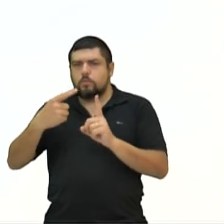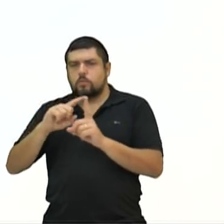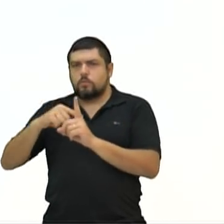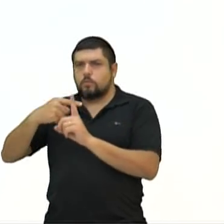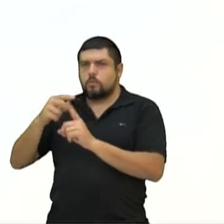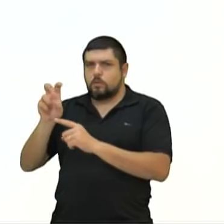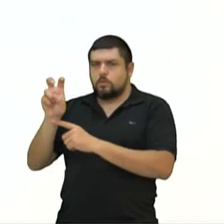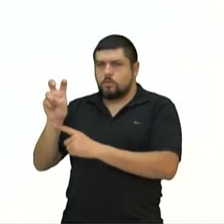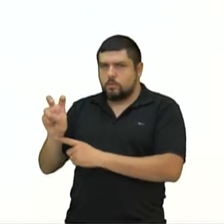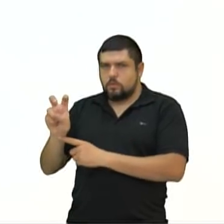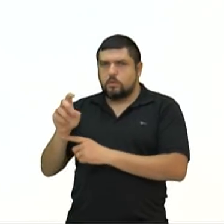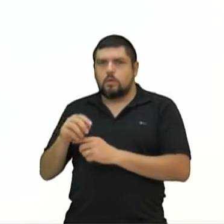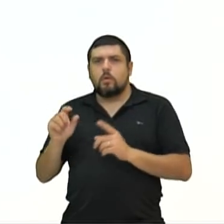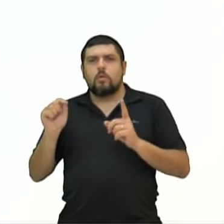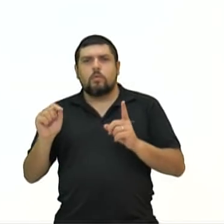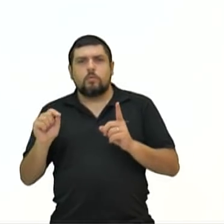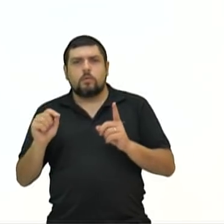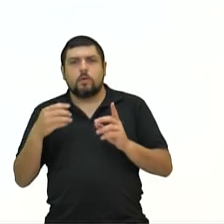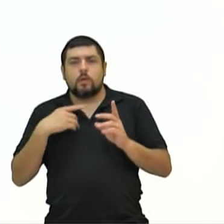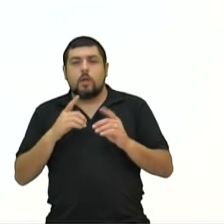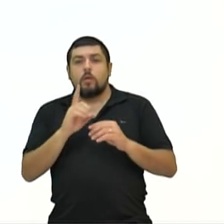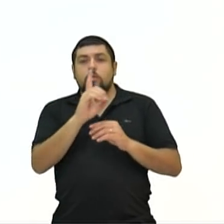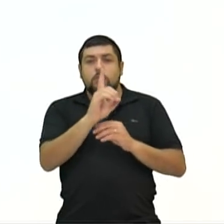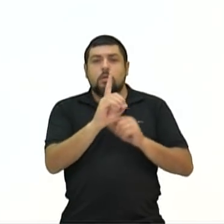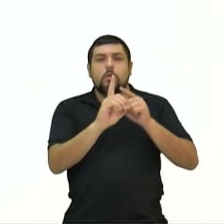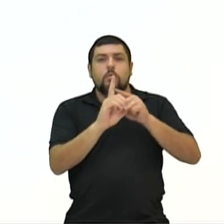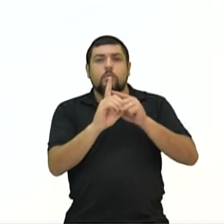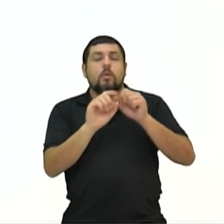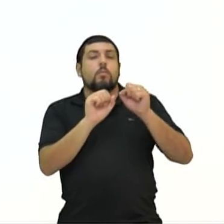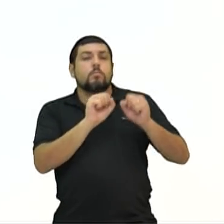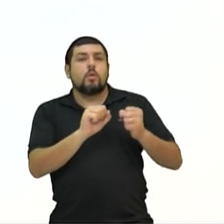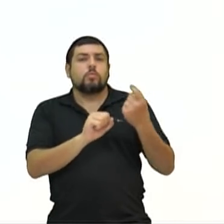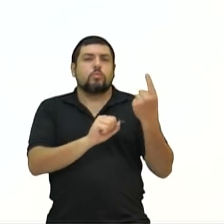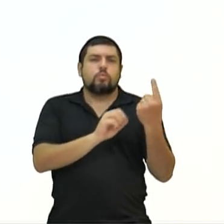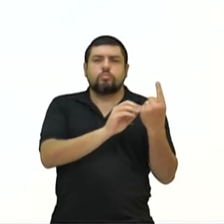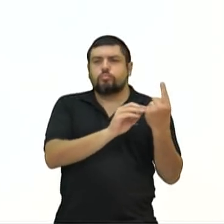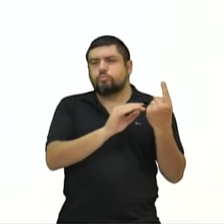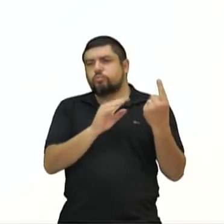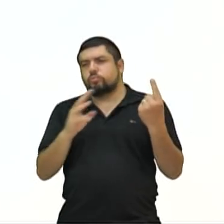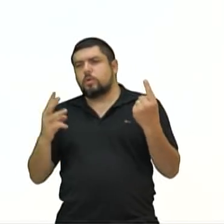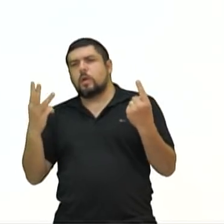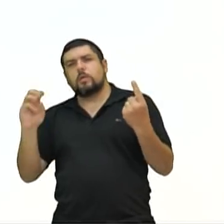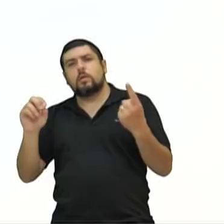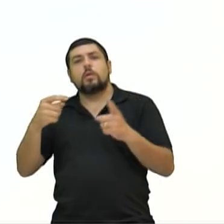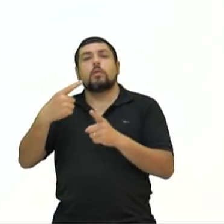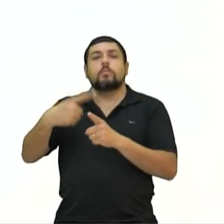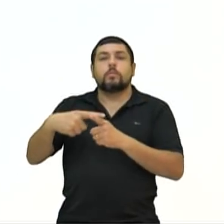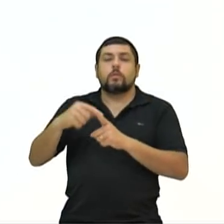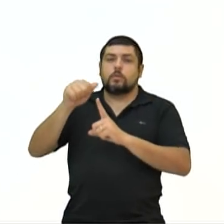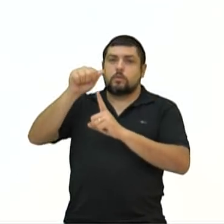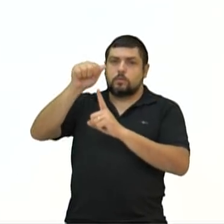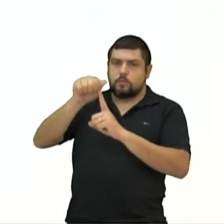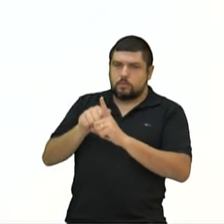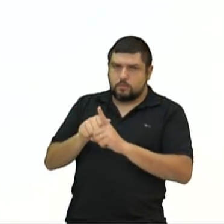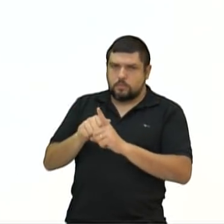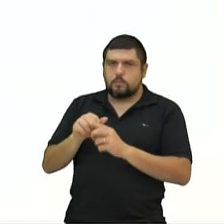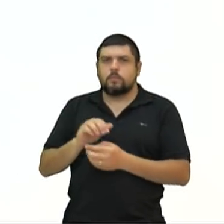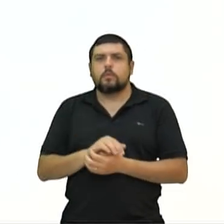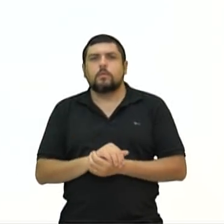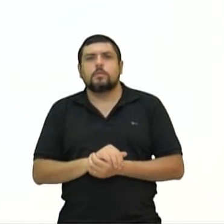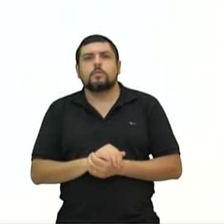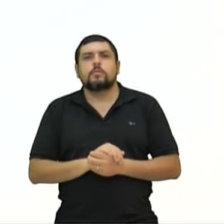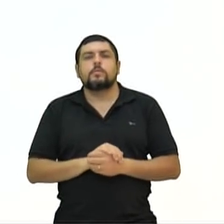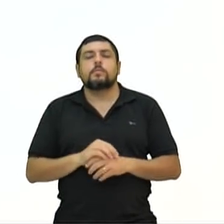d está variando de 1 a 30, porque são os dias, certo? Como o mês tem 30 dias, então vai de 1 até 30.